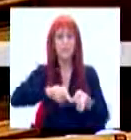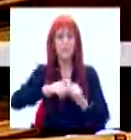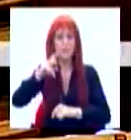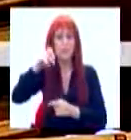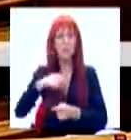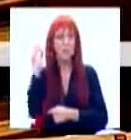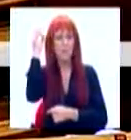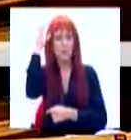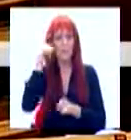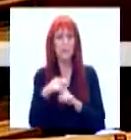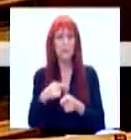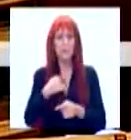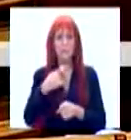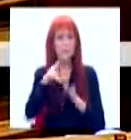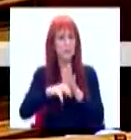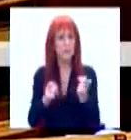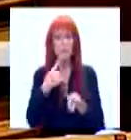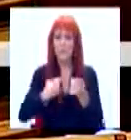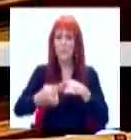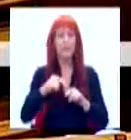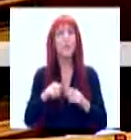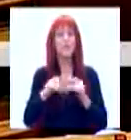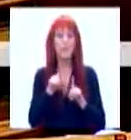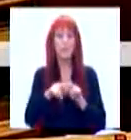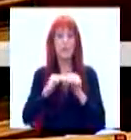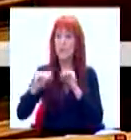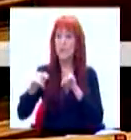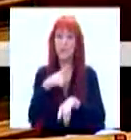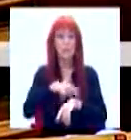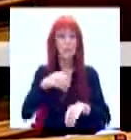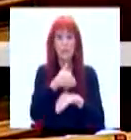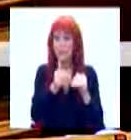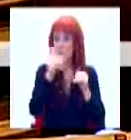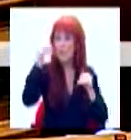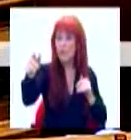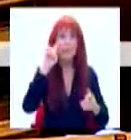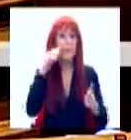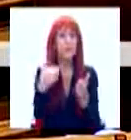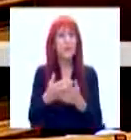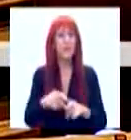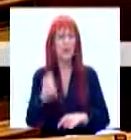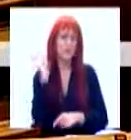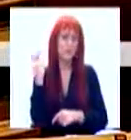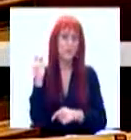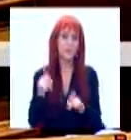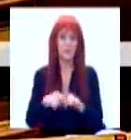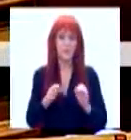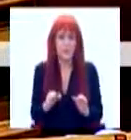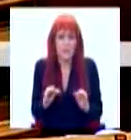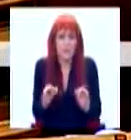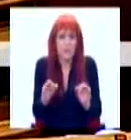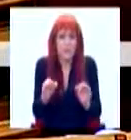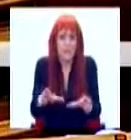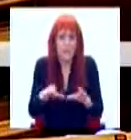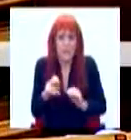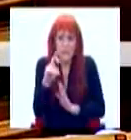e não declarada, por forma a garantir a sustentabilidade da pesca no médio e longo prazo. Durante anos, adiou-se a adoção